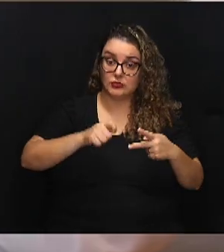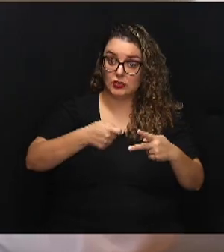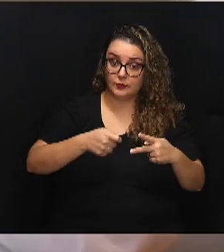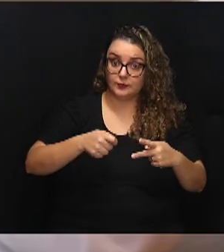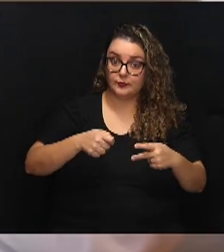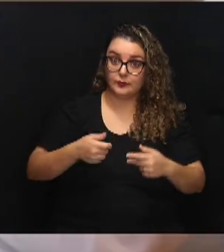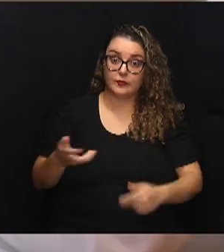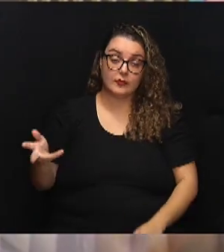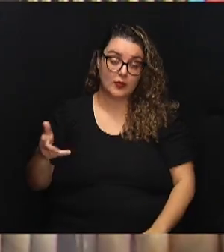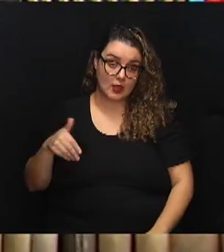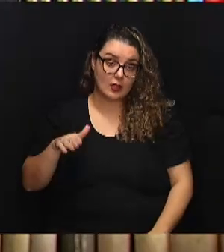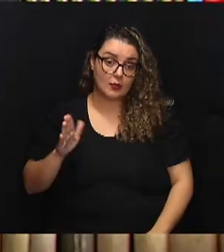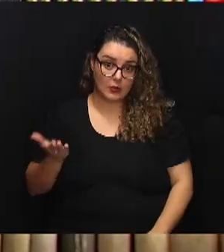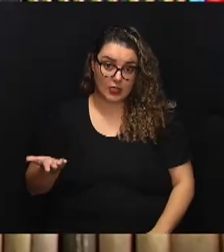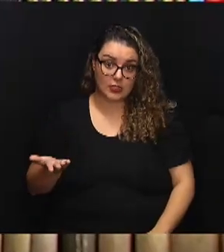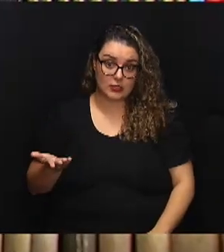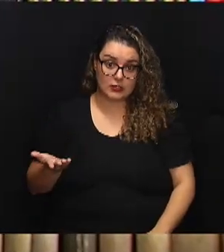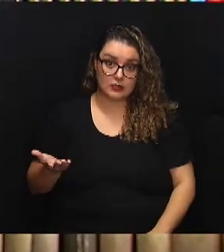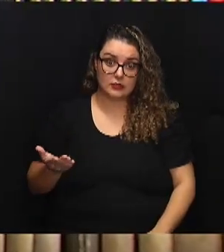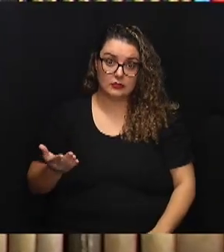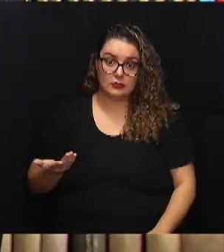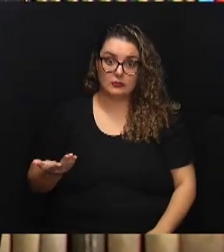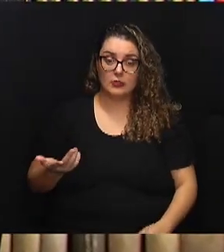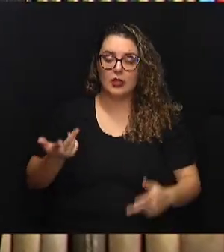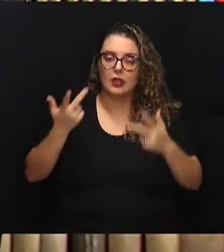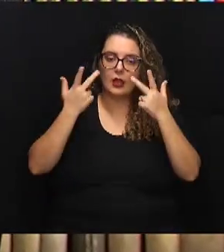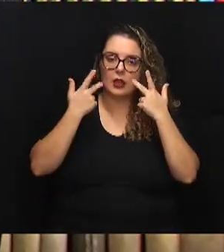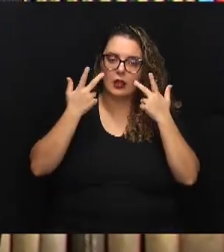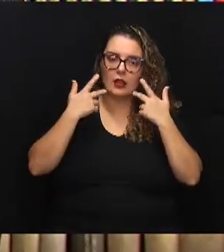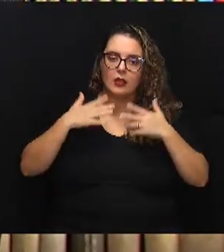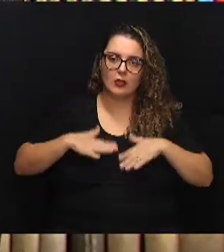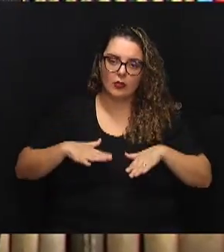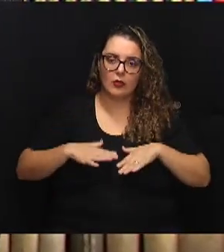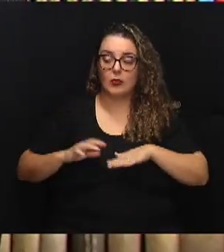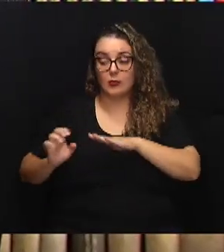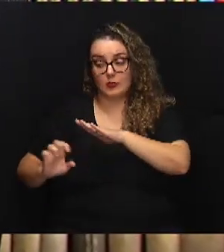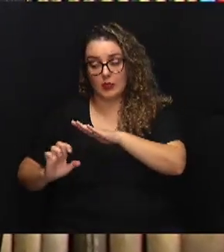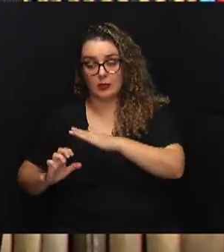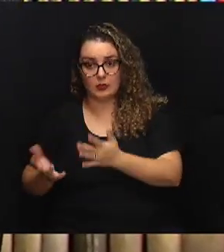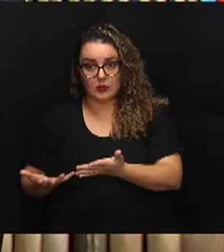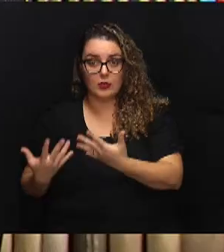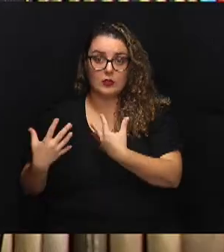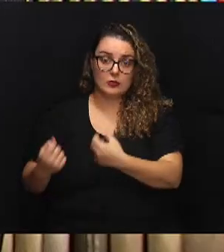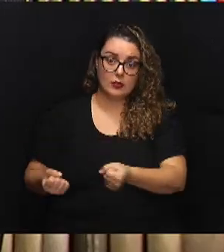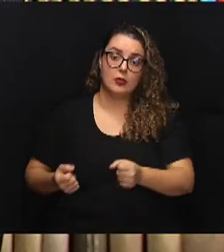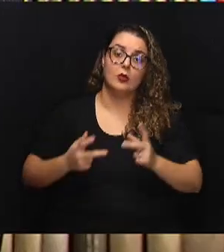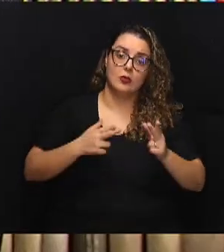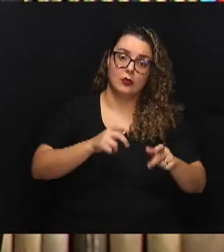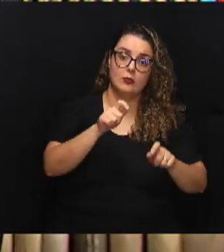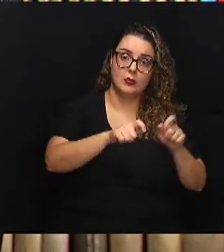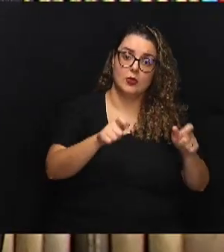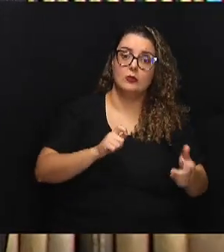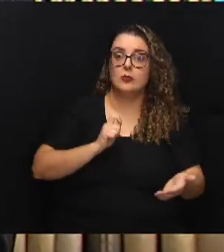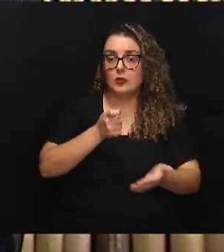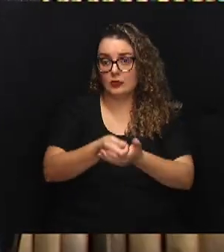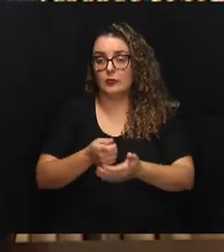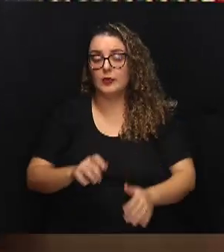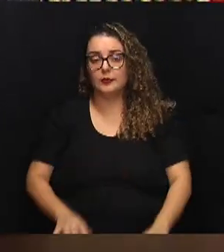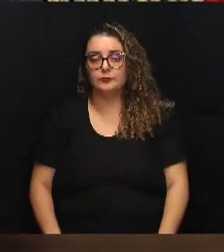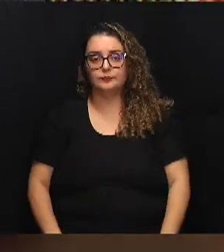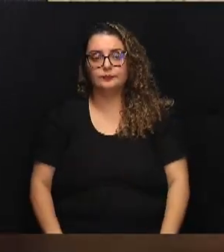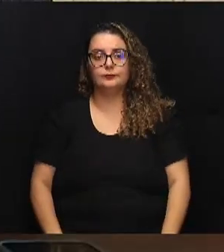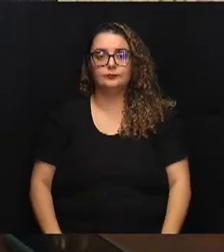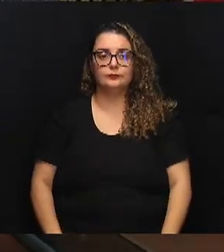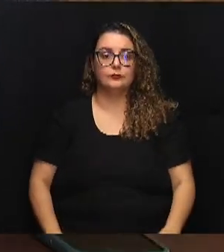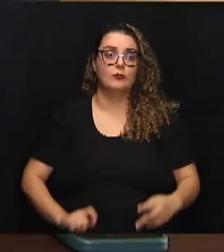mais ágil, muito mais amigável, tanto para as empresas que vão receber, quanto para os consumidores. Com